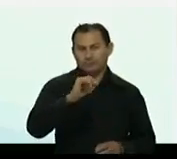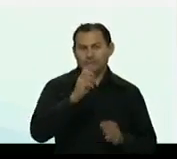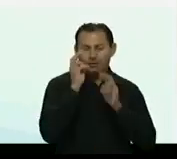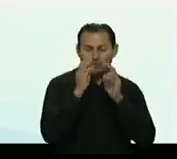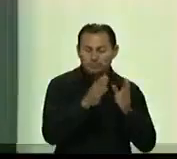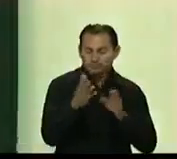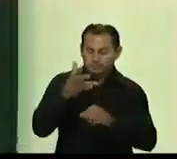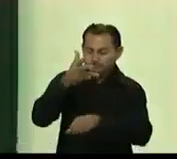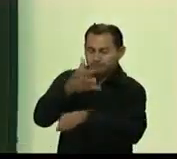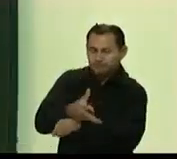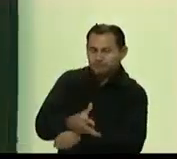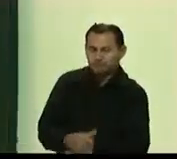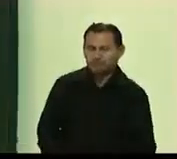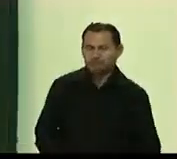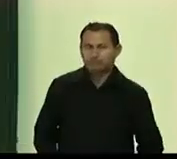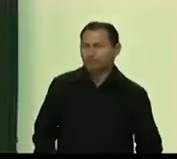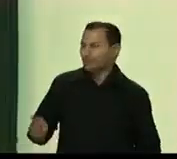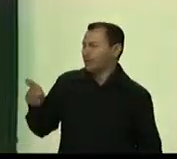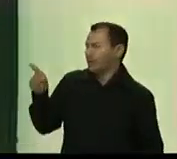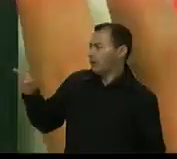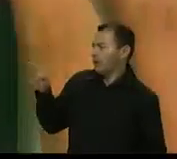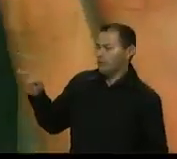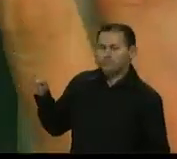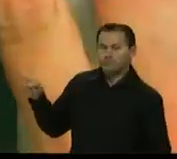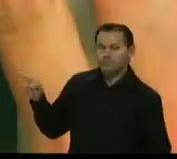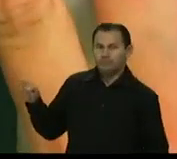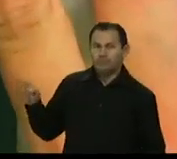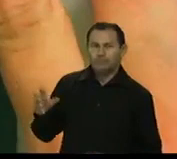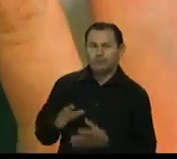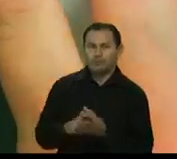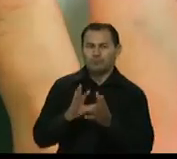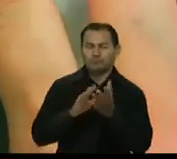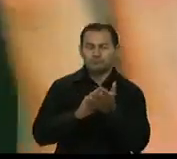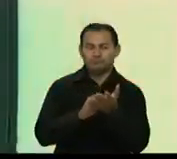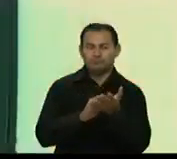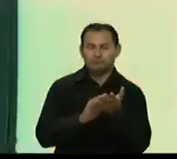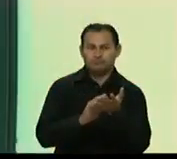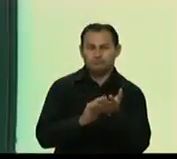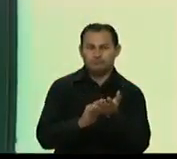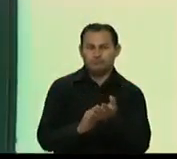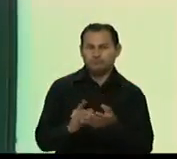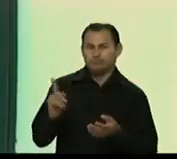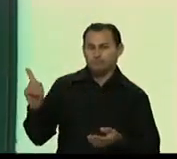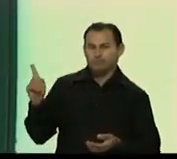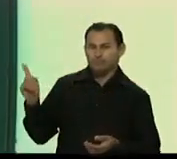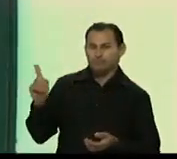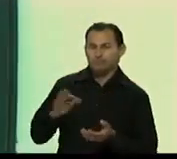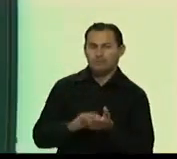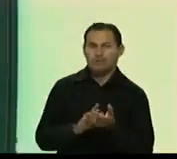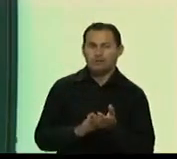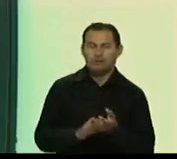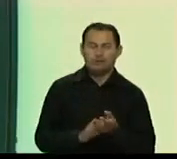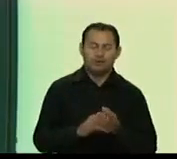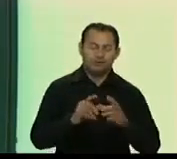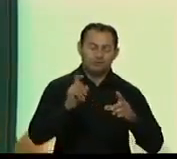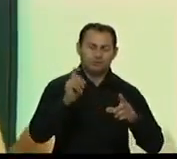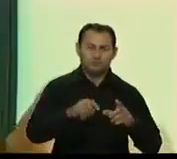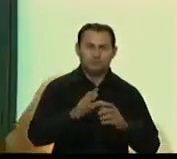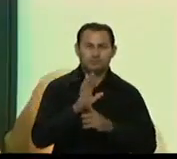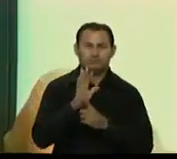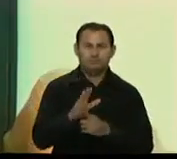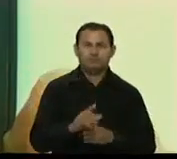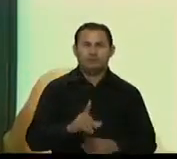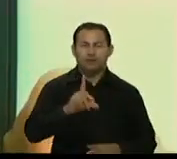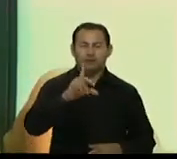documentos. Então, só para recordar como calcula, nós temos aqui na calculadora científica uma tecla